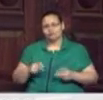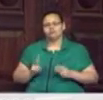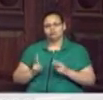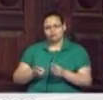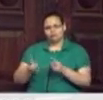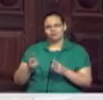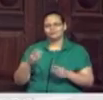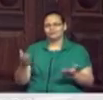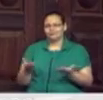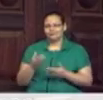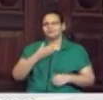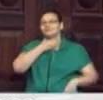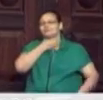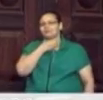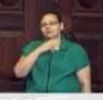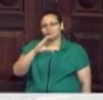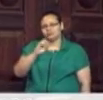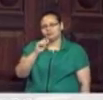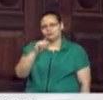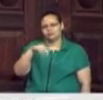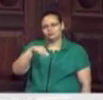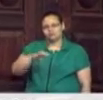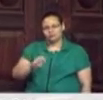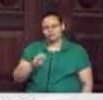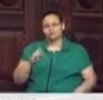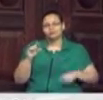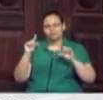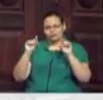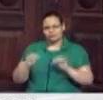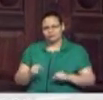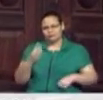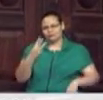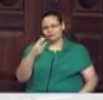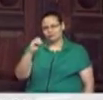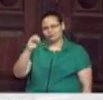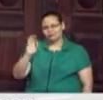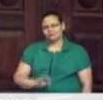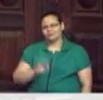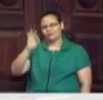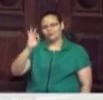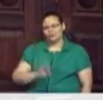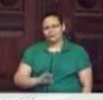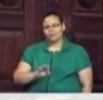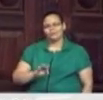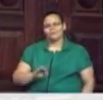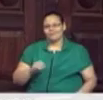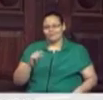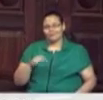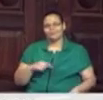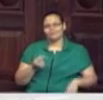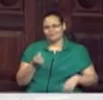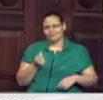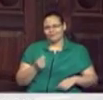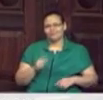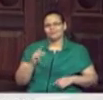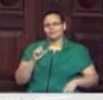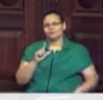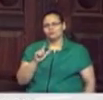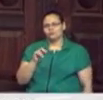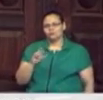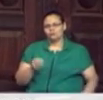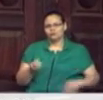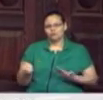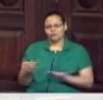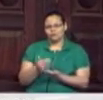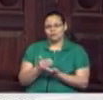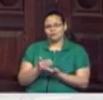a calamidade pública, uma redução de 30% na sua taxa de lucro, que